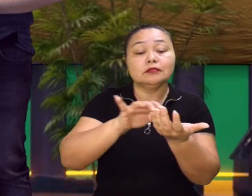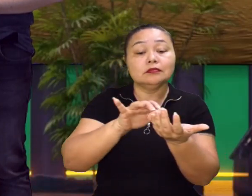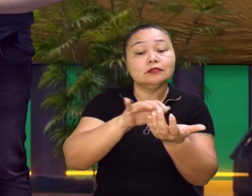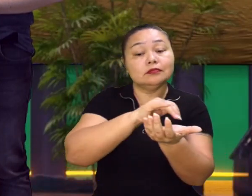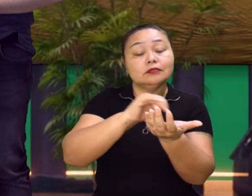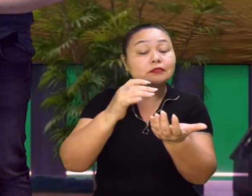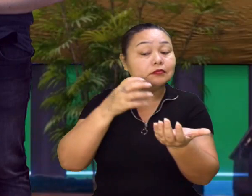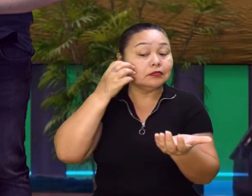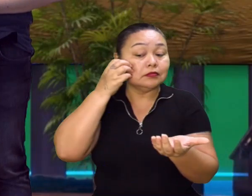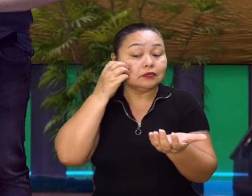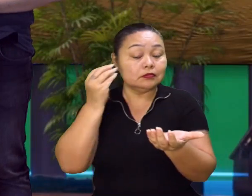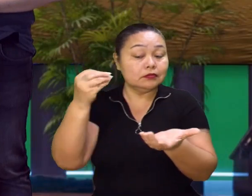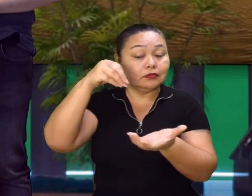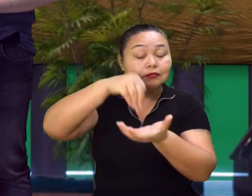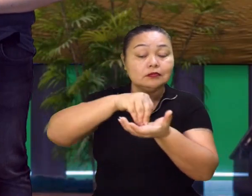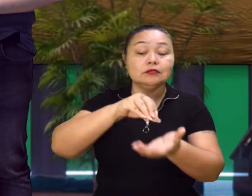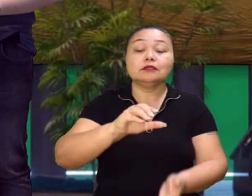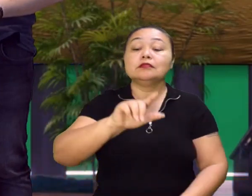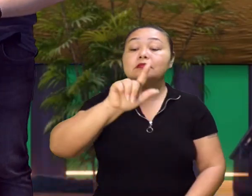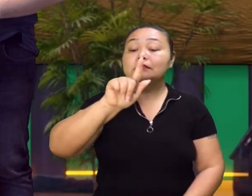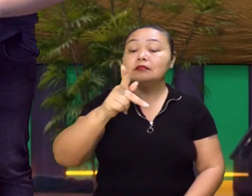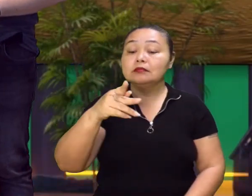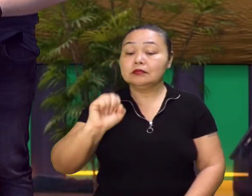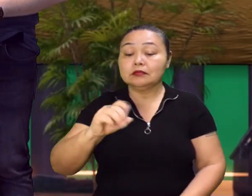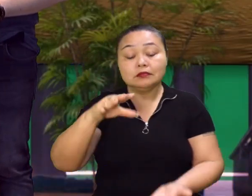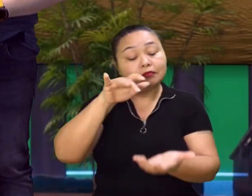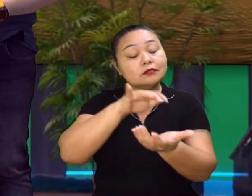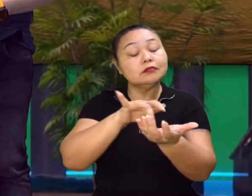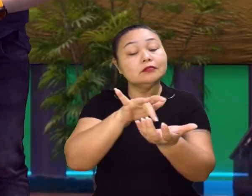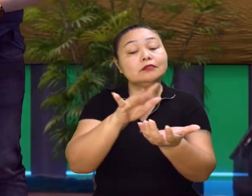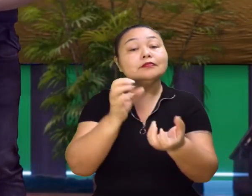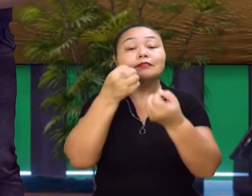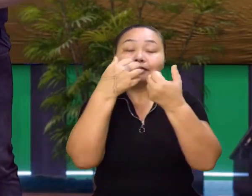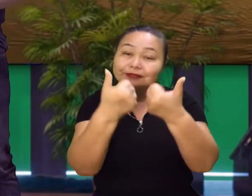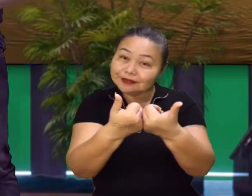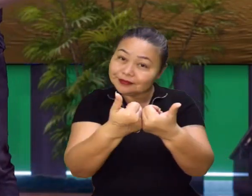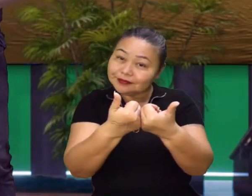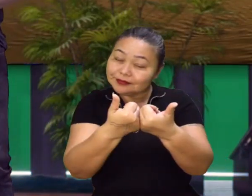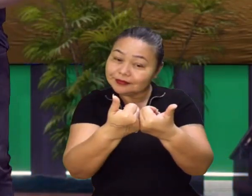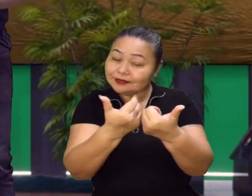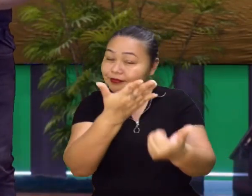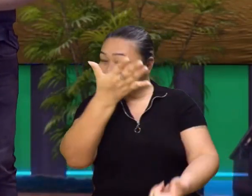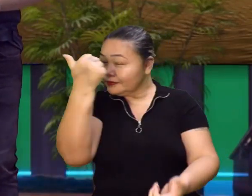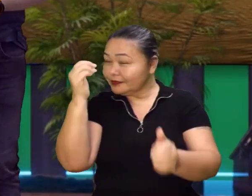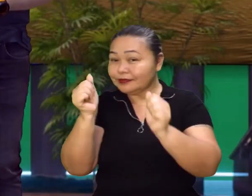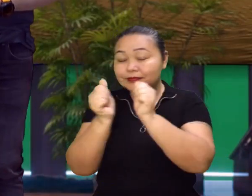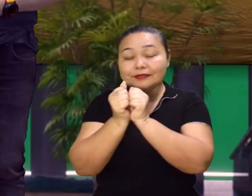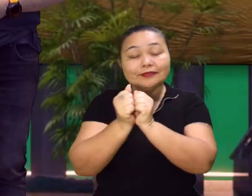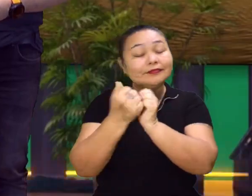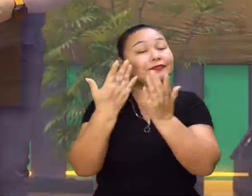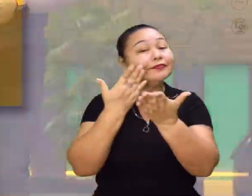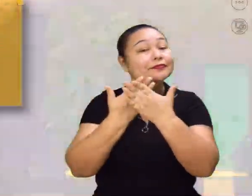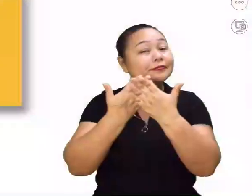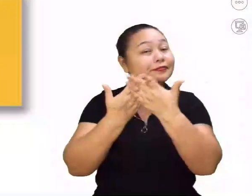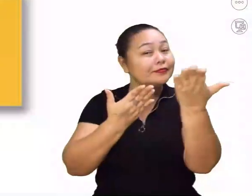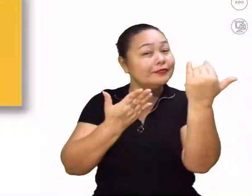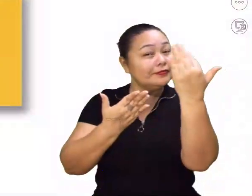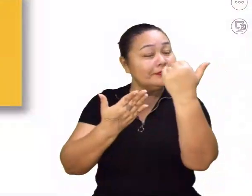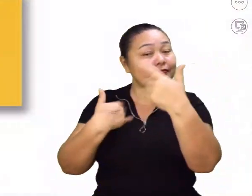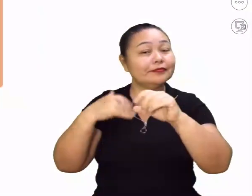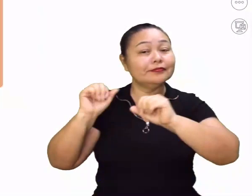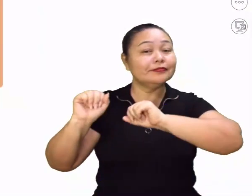O GPS embutido no smartphone. Um smartphone que está na nossa mão. Muito bem. Beleza? Então, vamos junto? Vamos lá na aula? Vamos lá